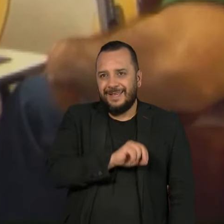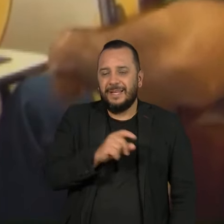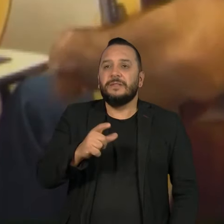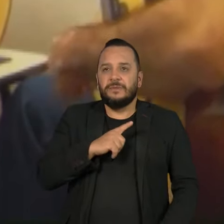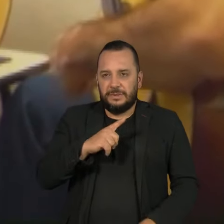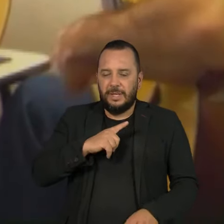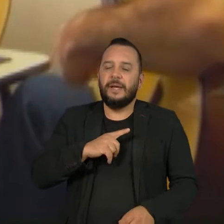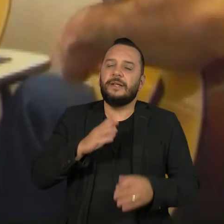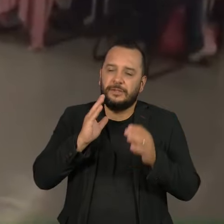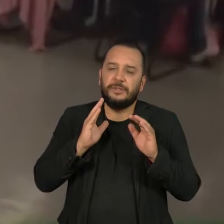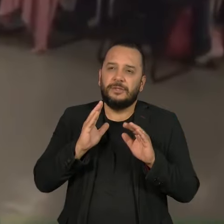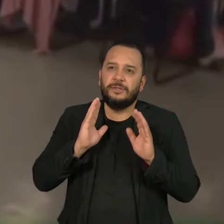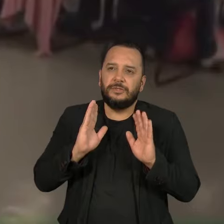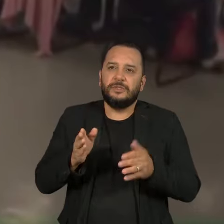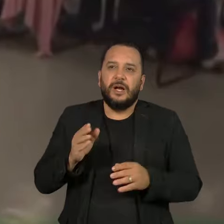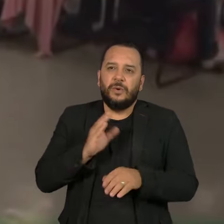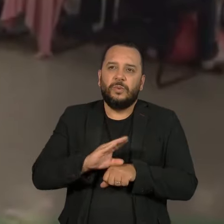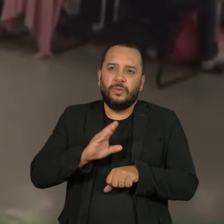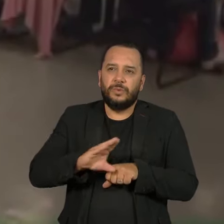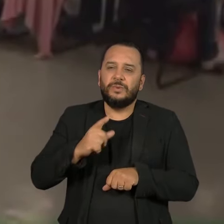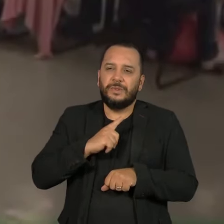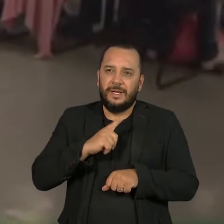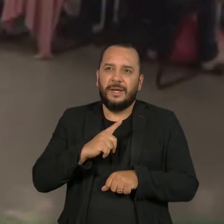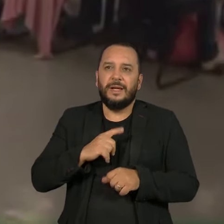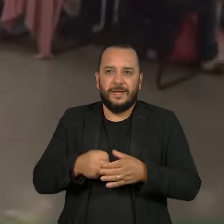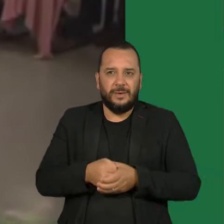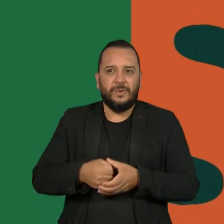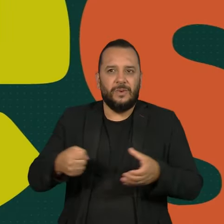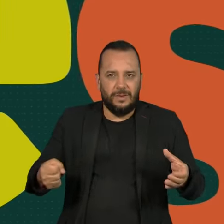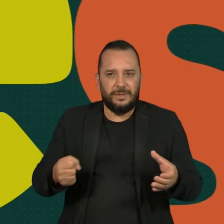ação afirmativa em seus processos de admissão.